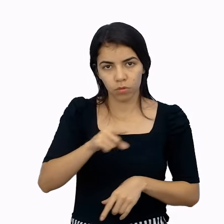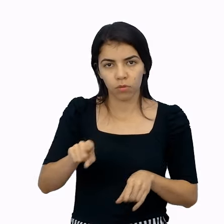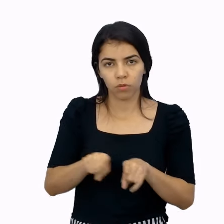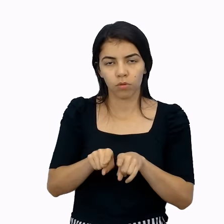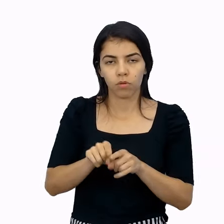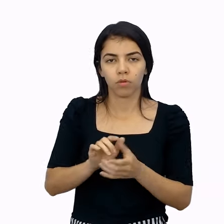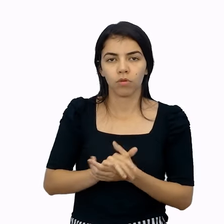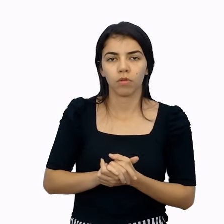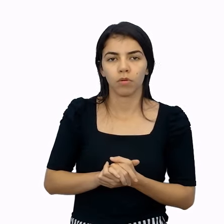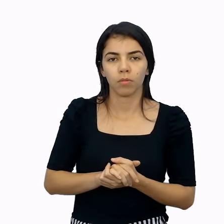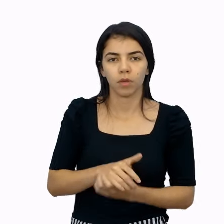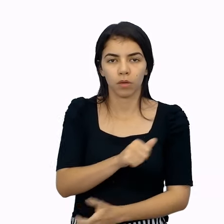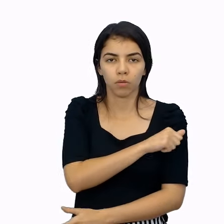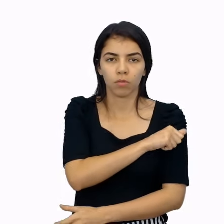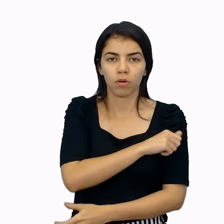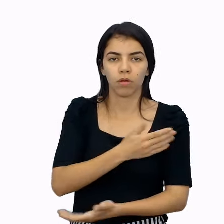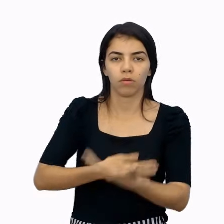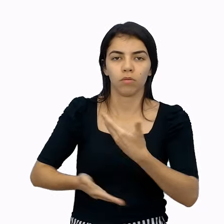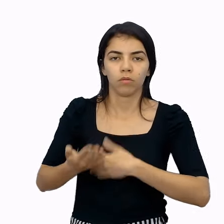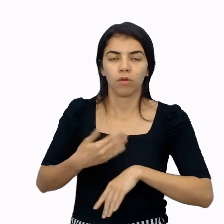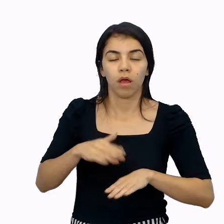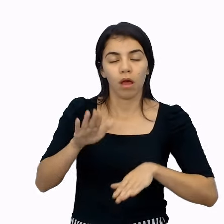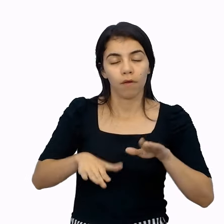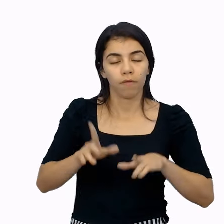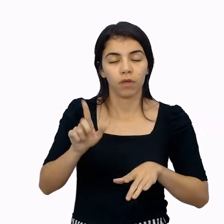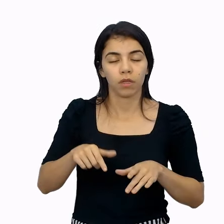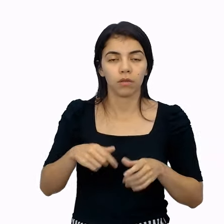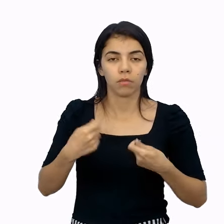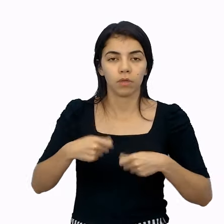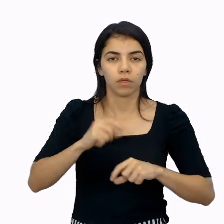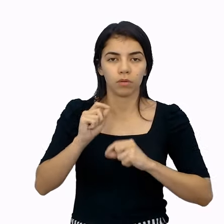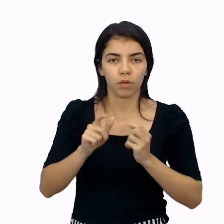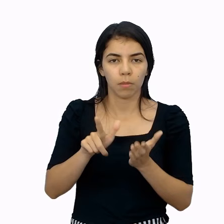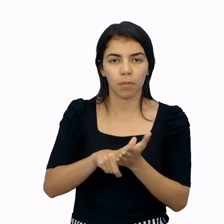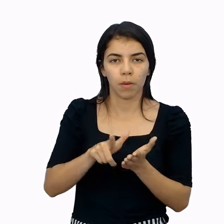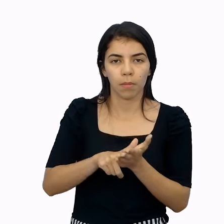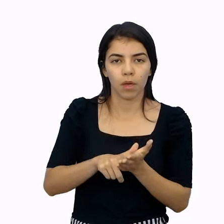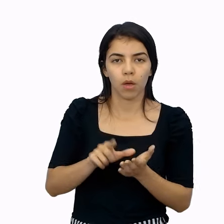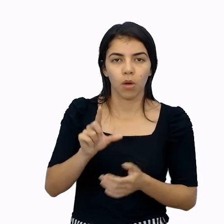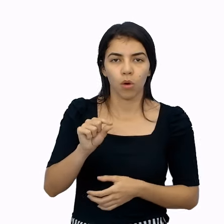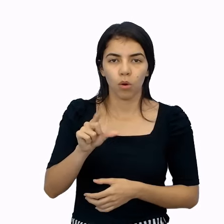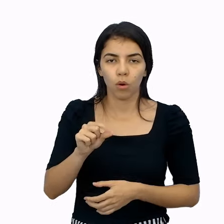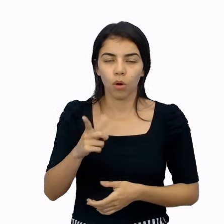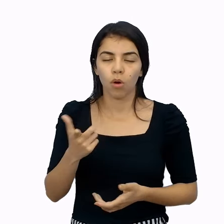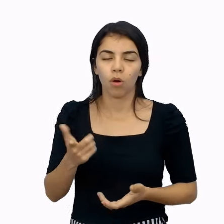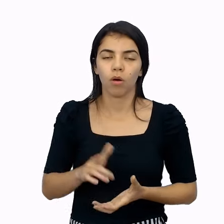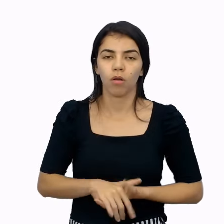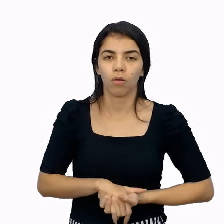seus próprios estudantes, né? Então, às vezes é preciso ter ali papel, cola,